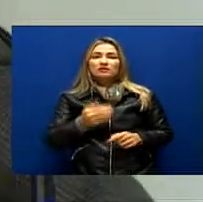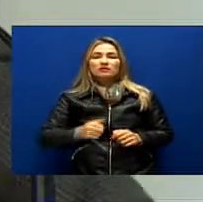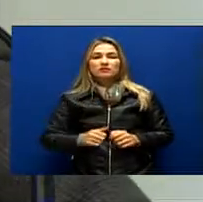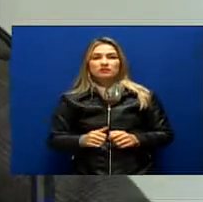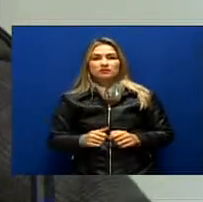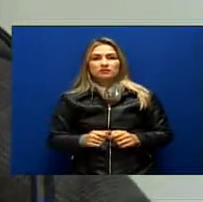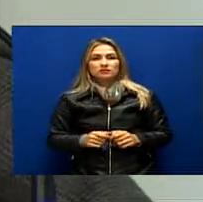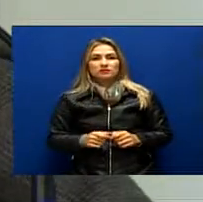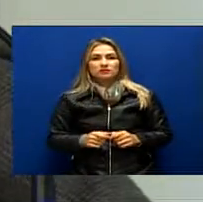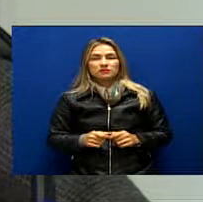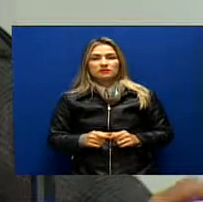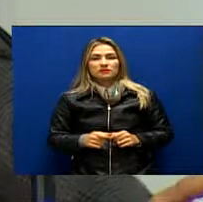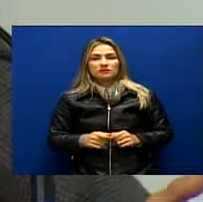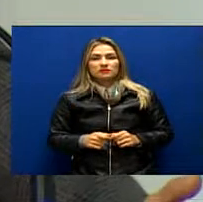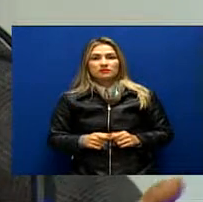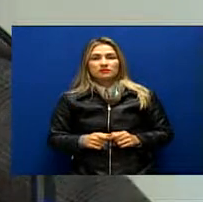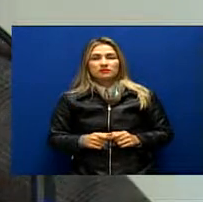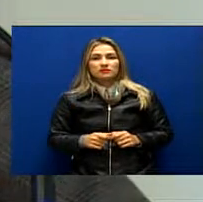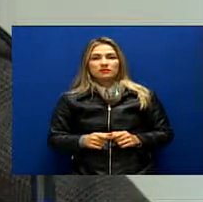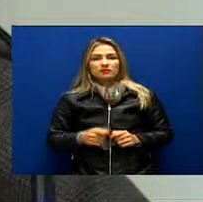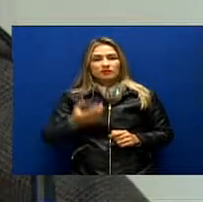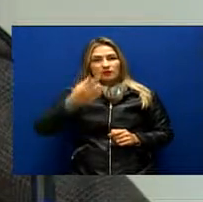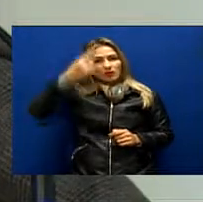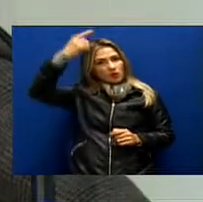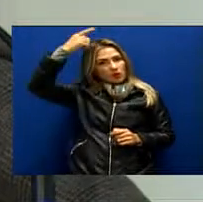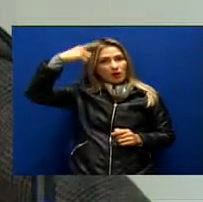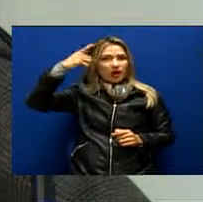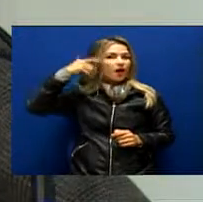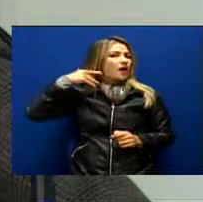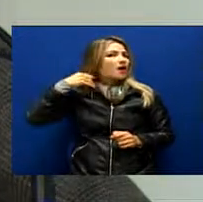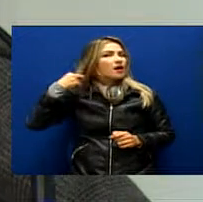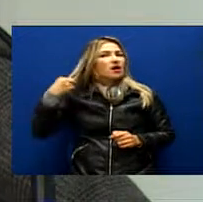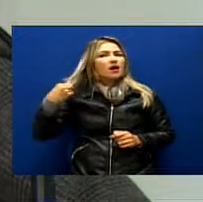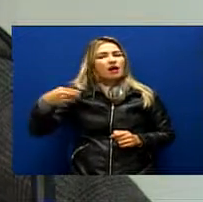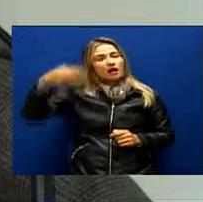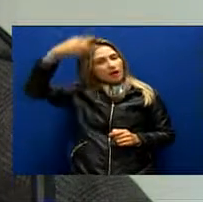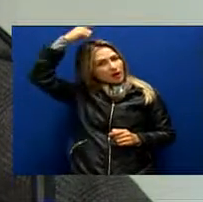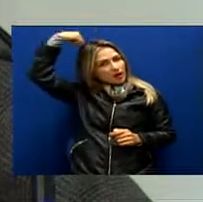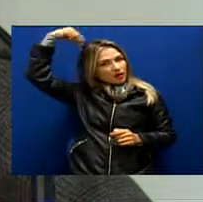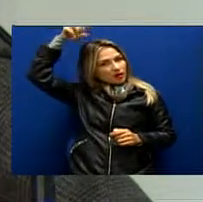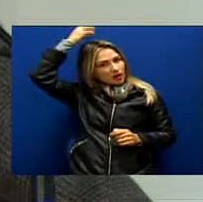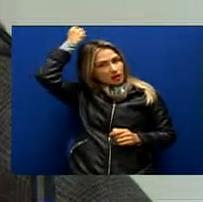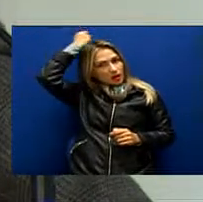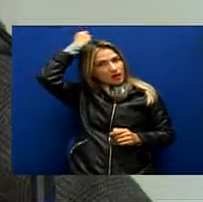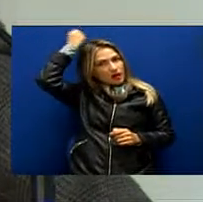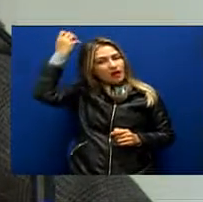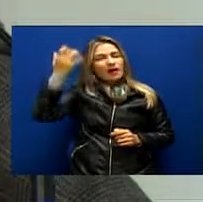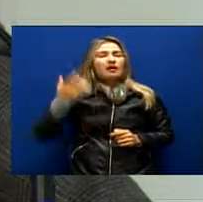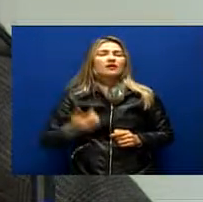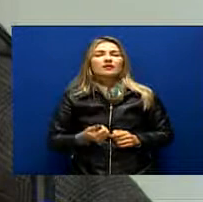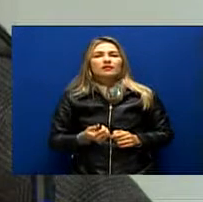fizeram a coquefobia? Não é coque o nome desse negócio que você usa? Me permita.